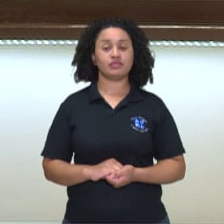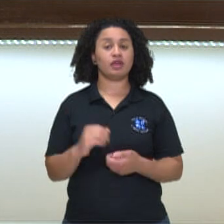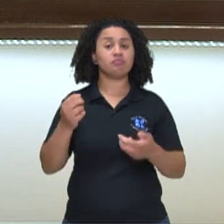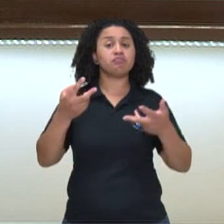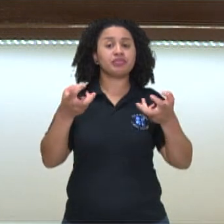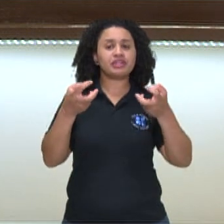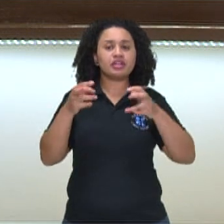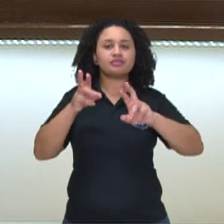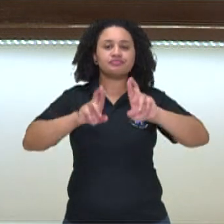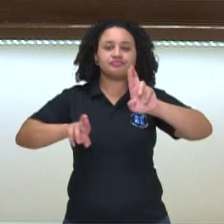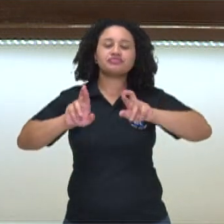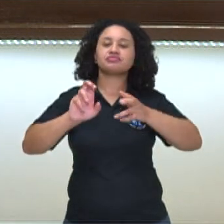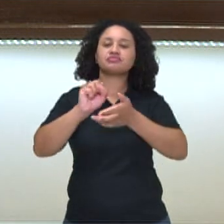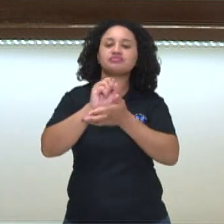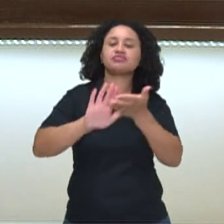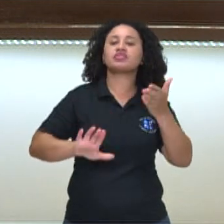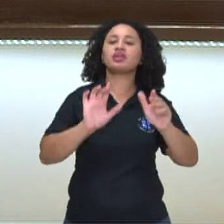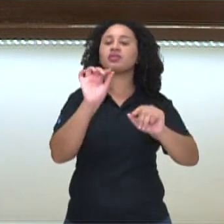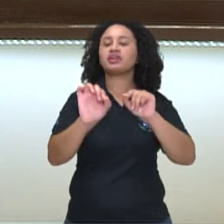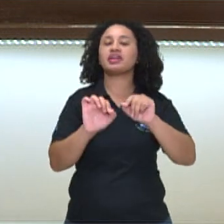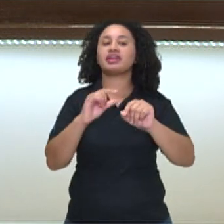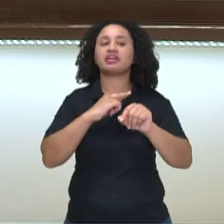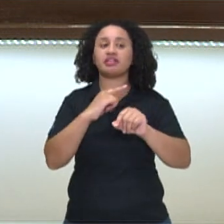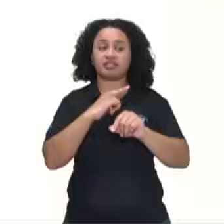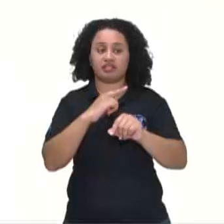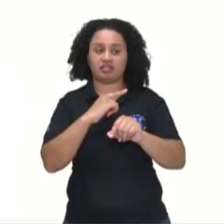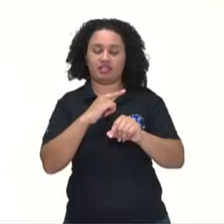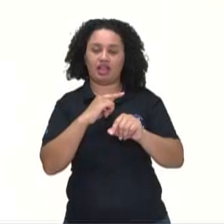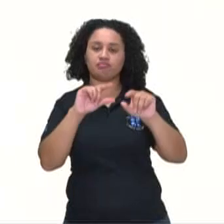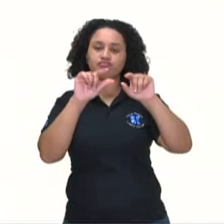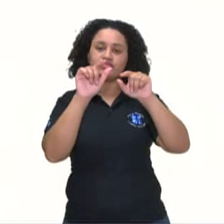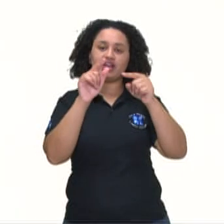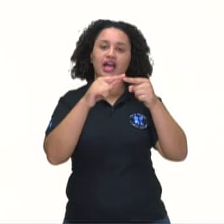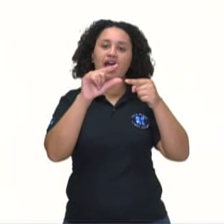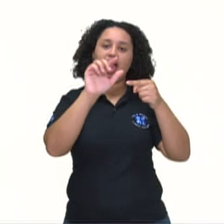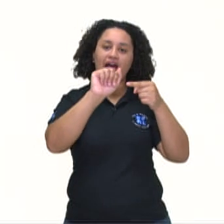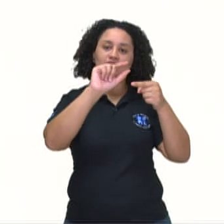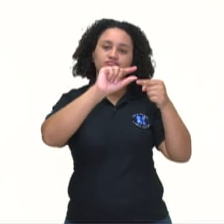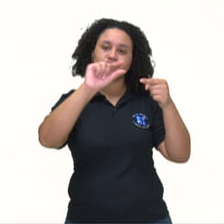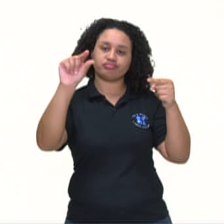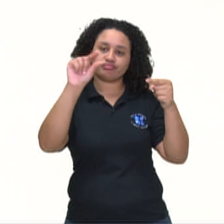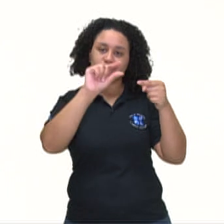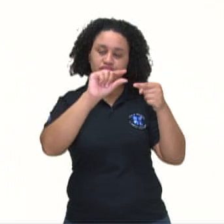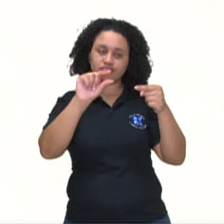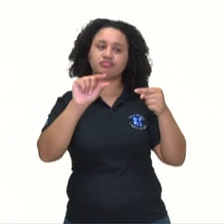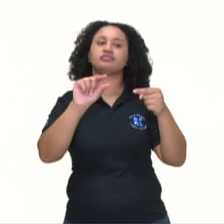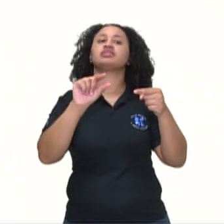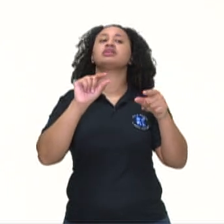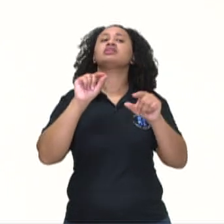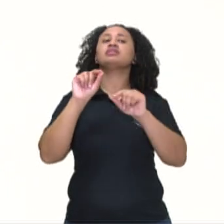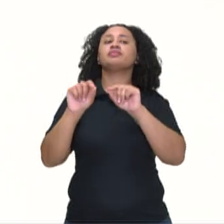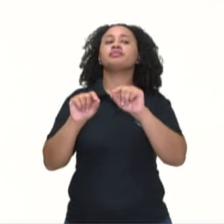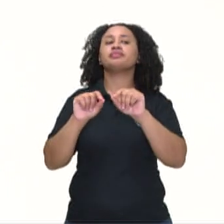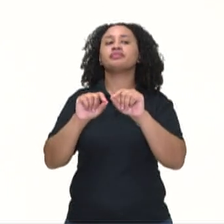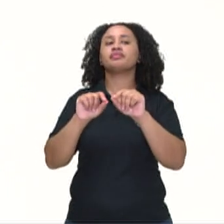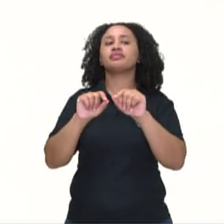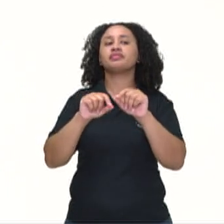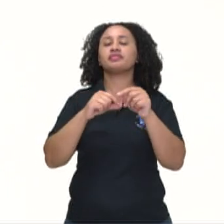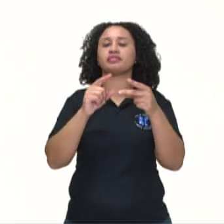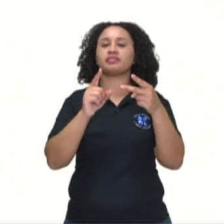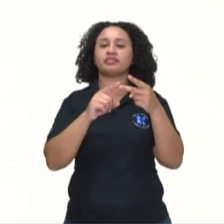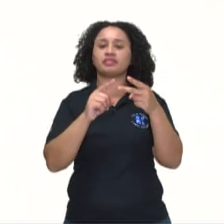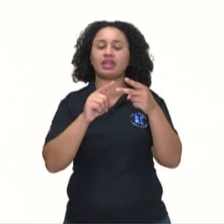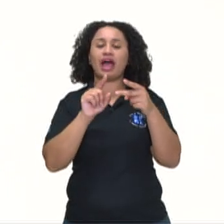Observem, pessoal, o nosso exercício que nós temos aqui. It's why her grades are cruddy.